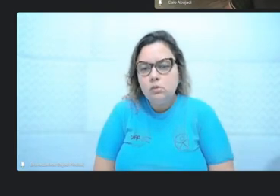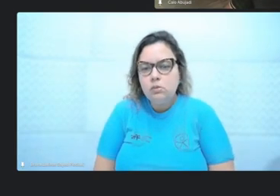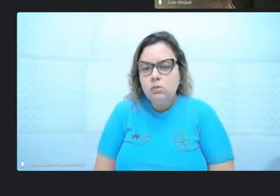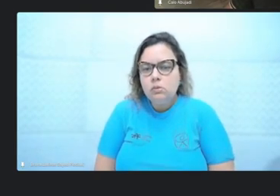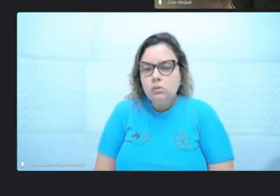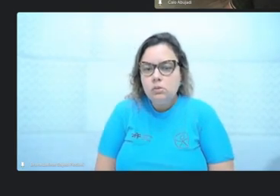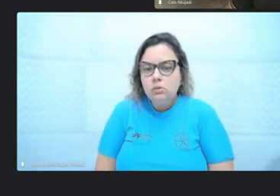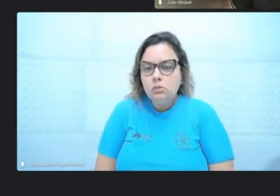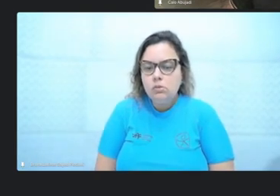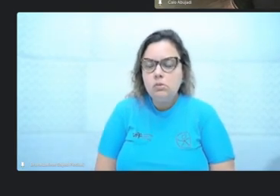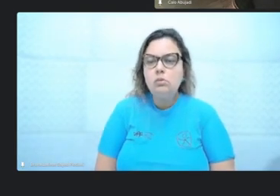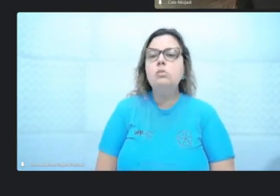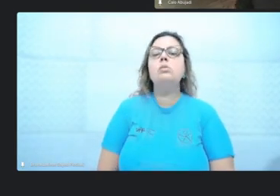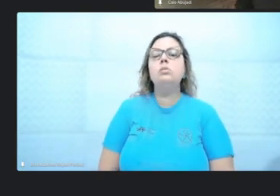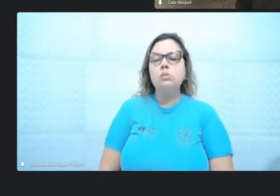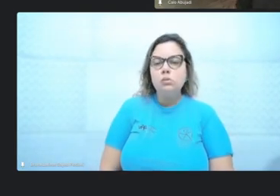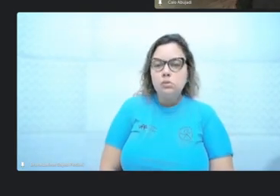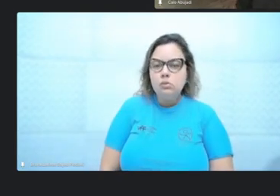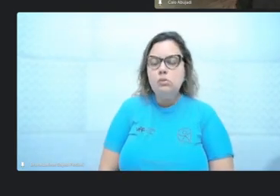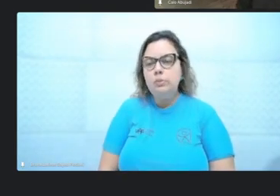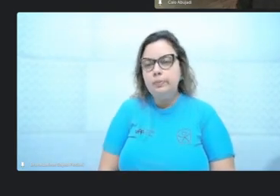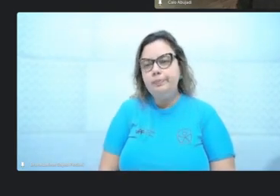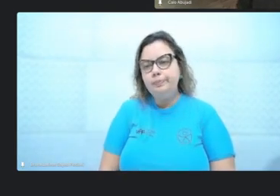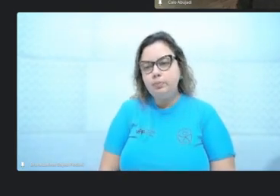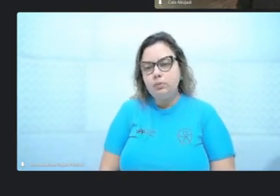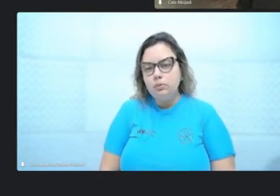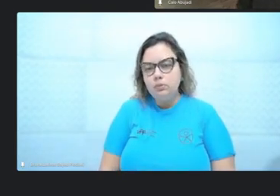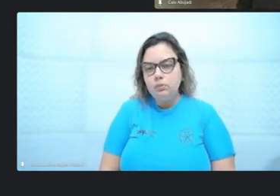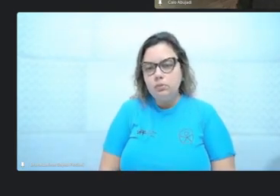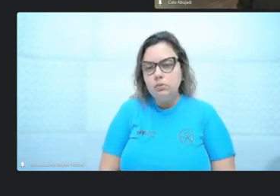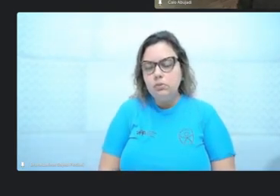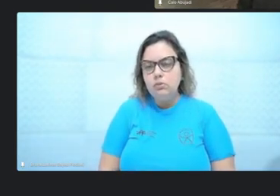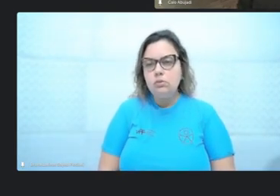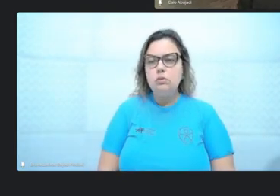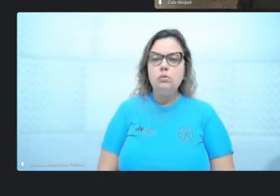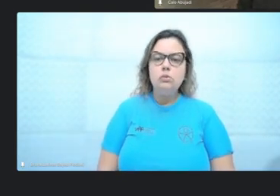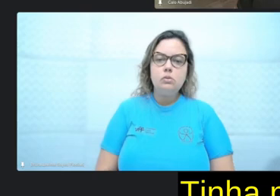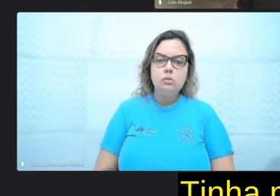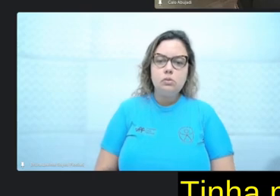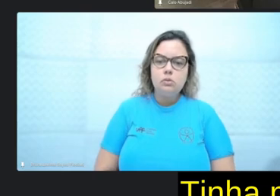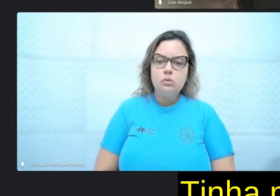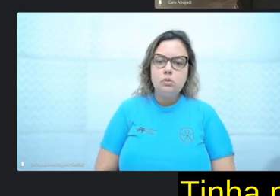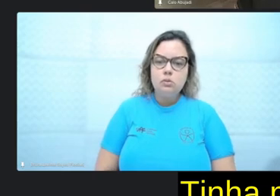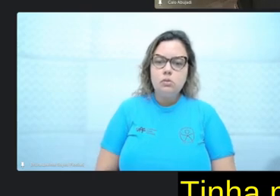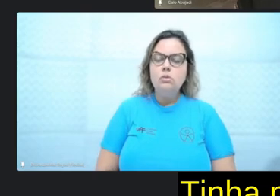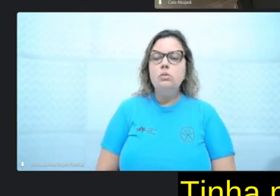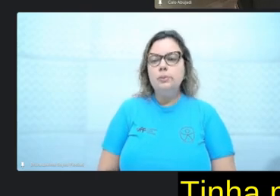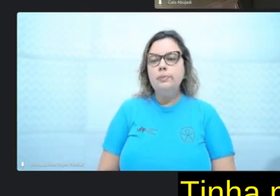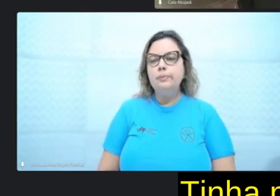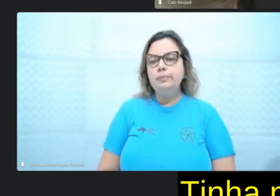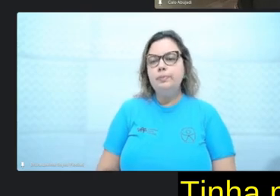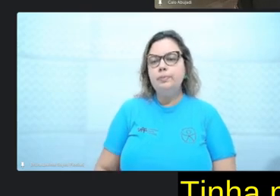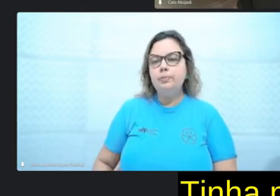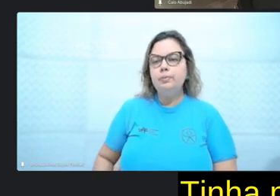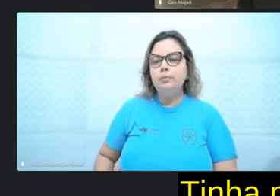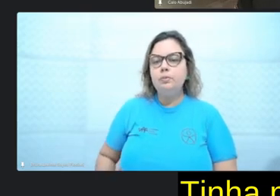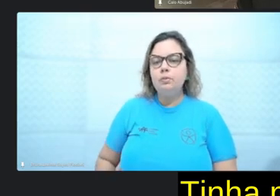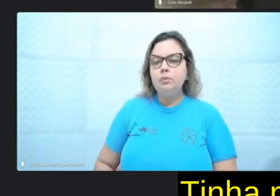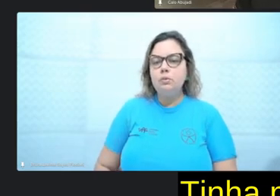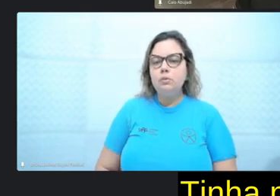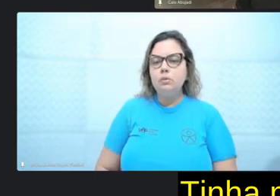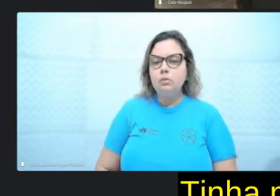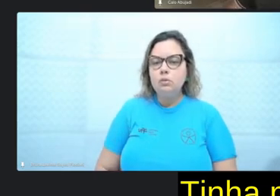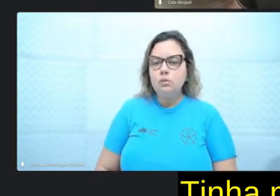mais leves eram muito mal diagnosticados. E isso não era bom. Tinha muita ideia de por